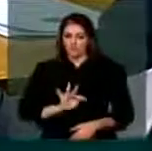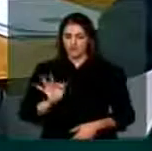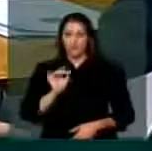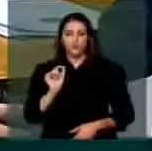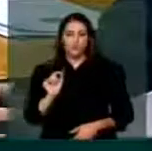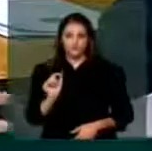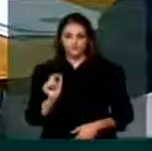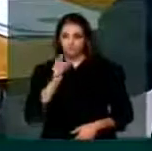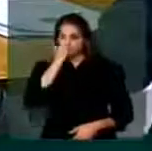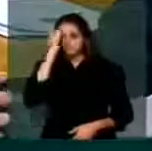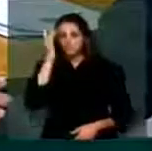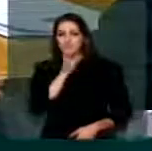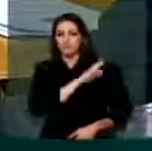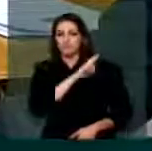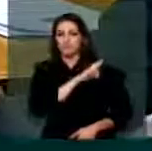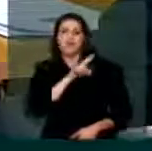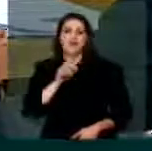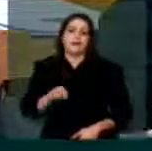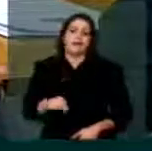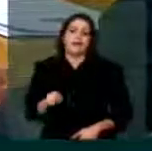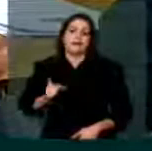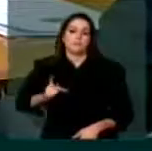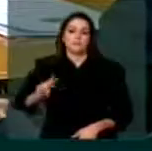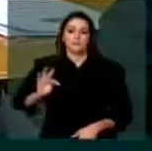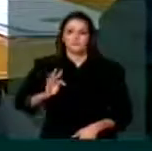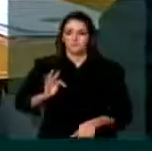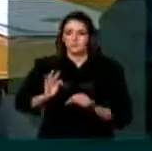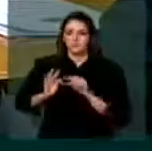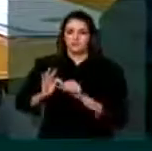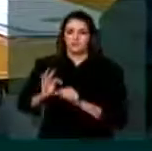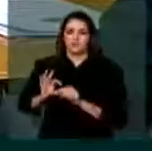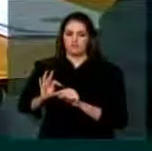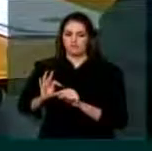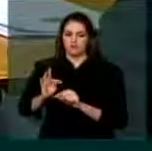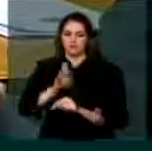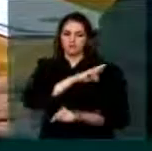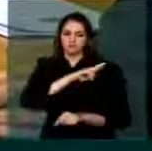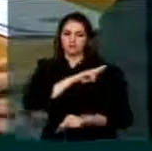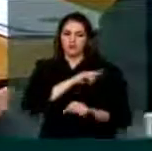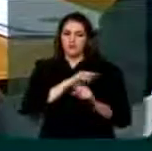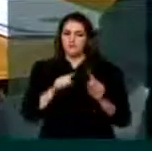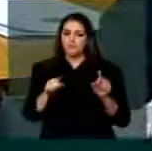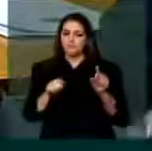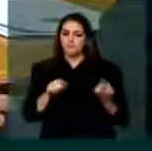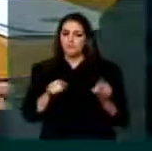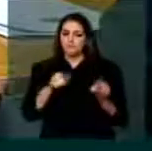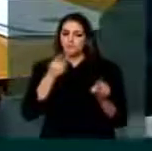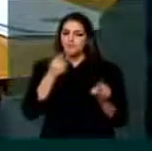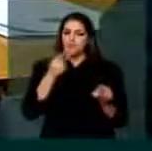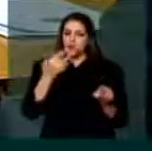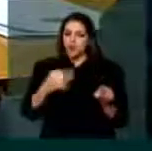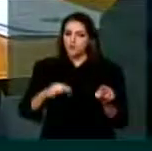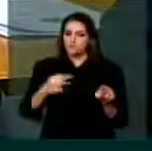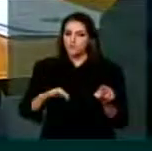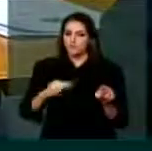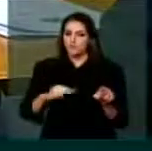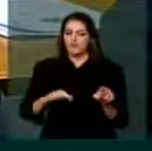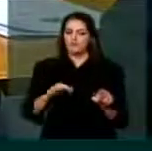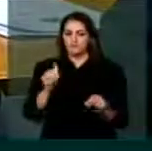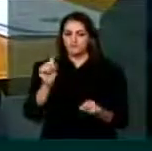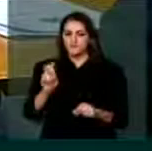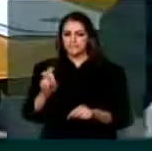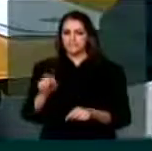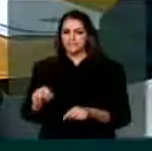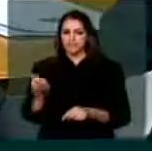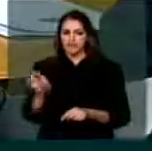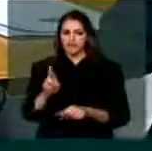o responsável seria alguém da direção do PT. A senhora está acabando de afirmar esse dinheiro, esse pagamento, essa multa de 15 mil reais por